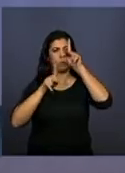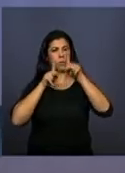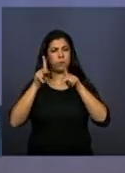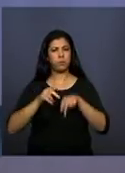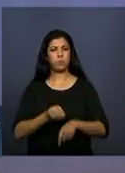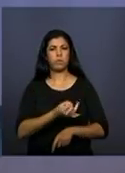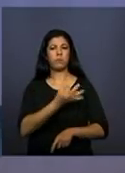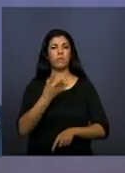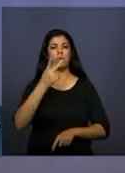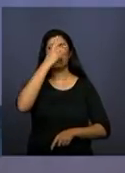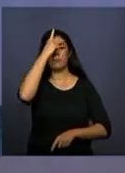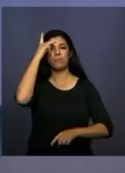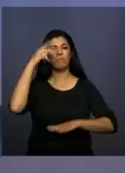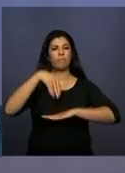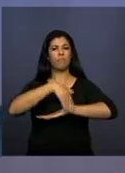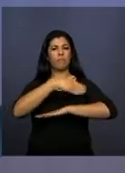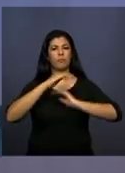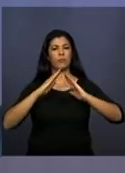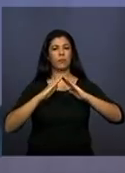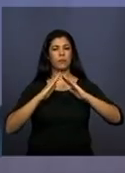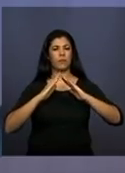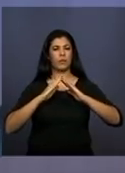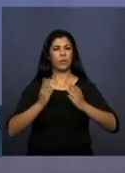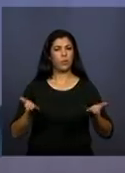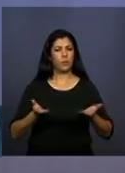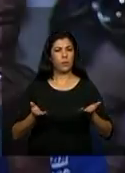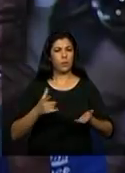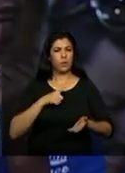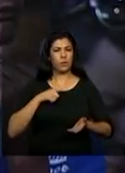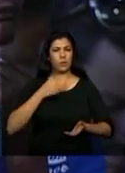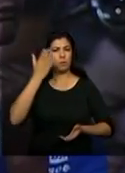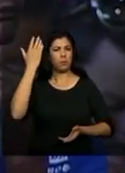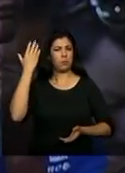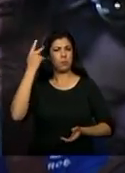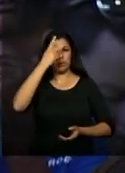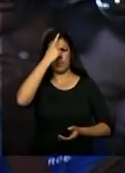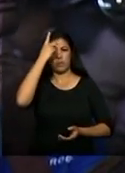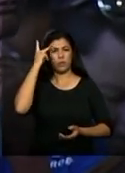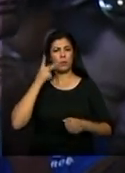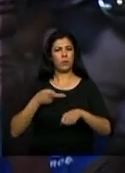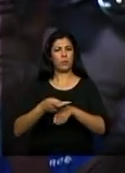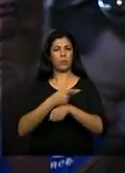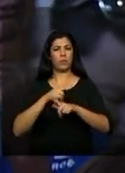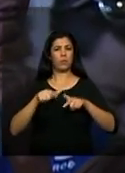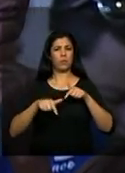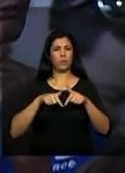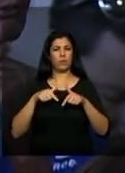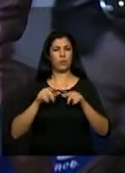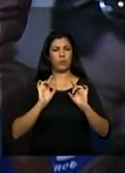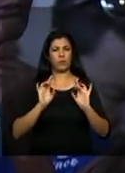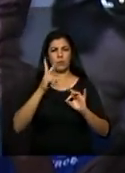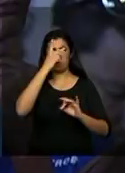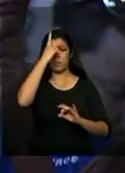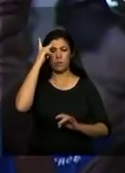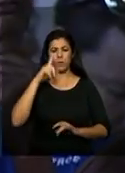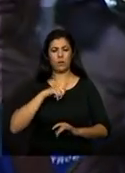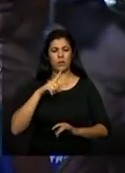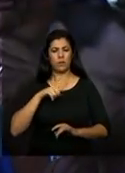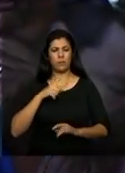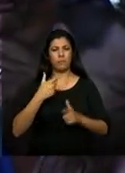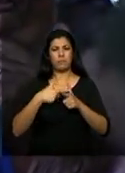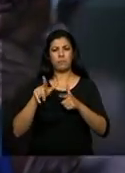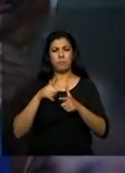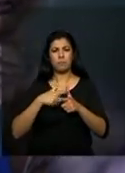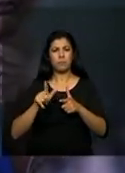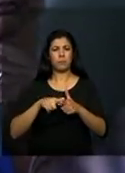rua aumentou. Hoje não é só mais aquele cidadão que vem atrás do trabalho, não é só mais aquele cidadão que recai